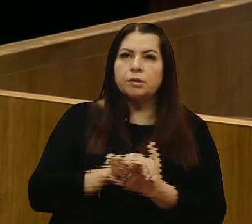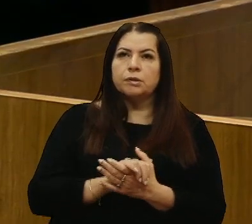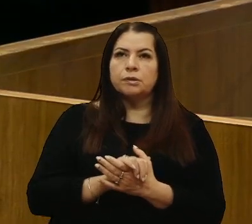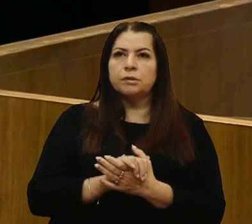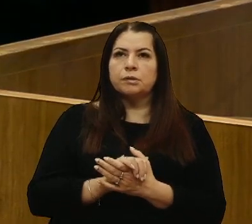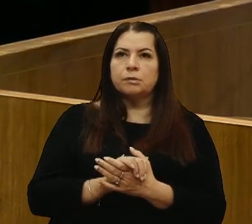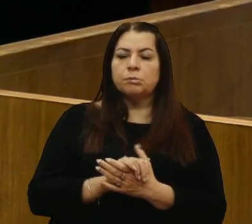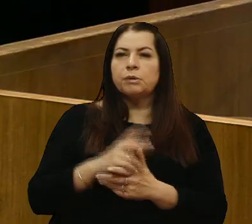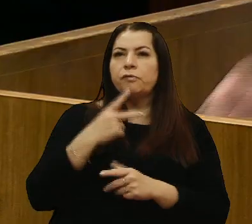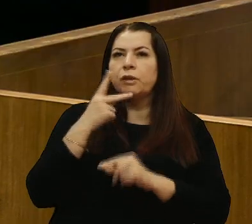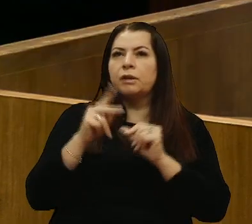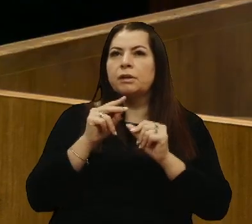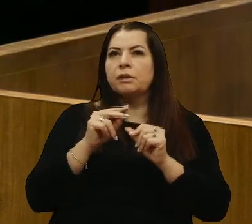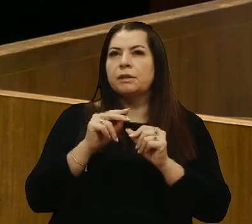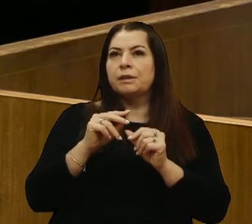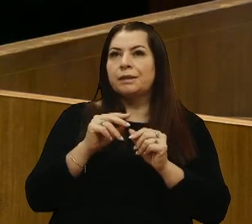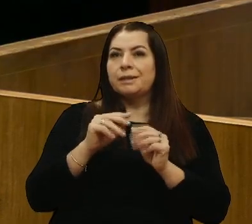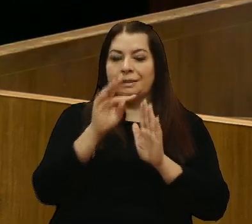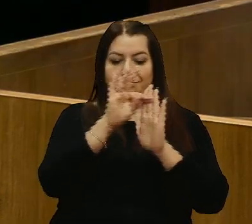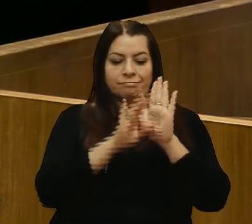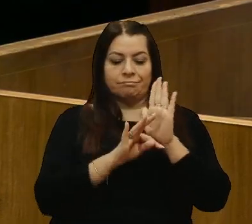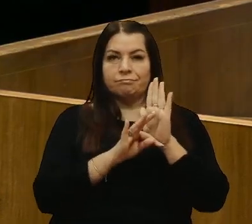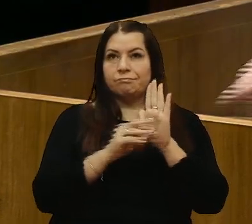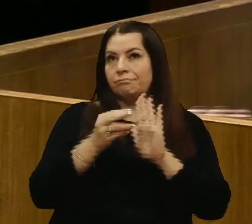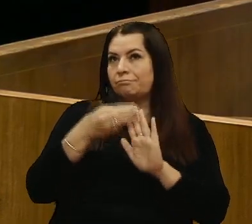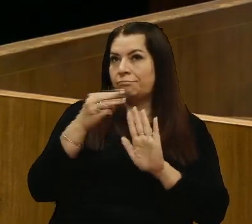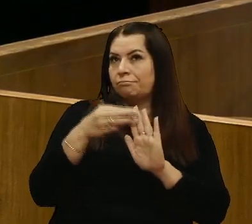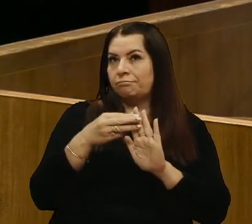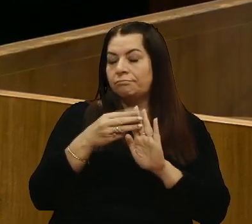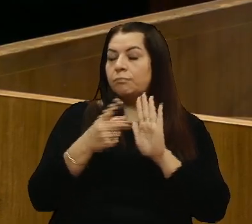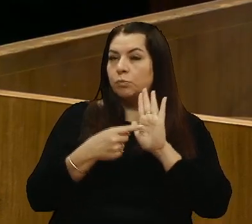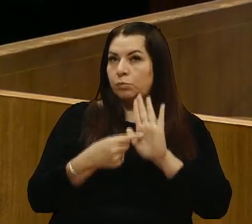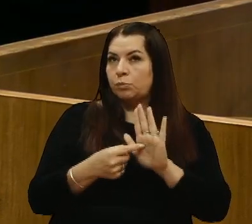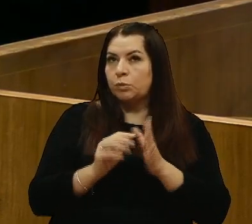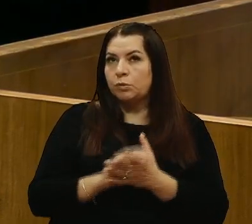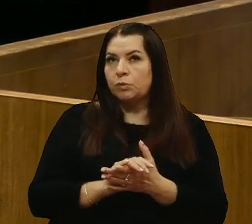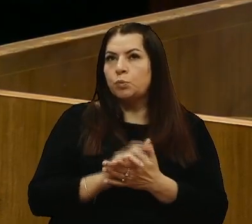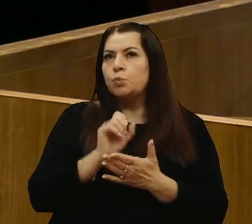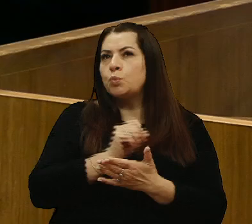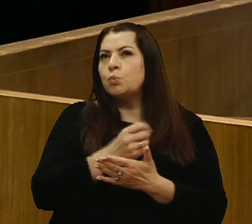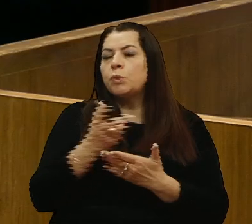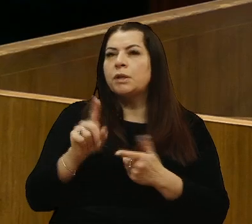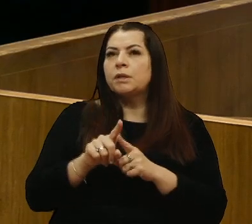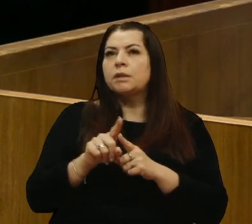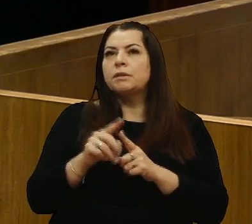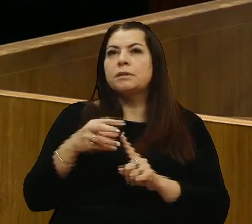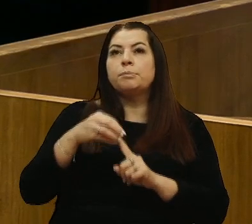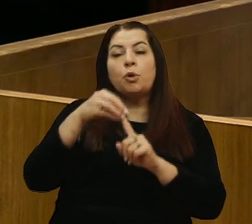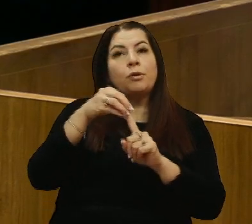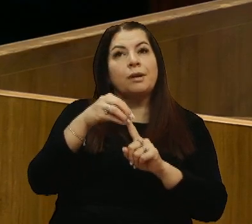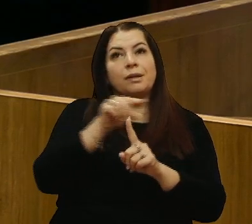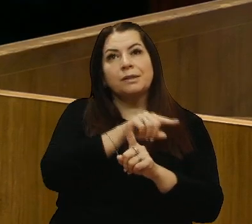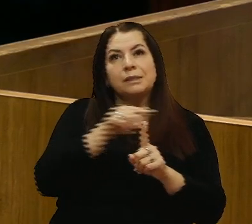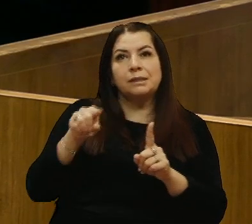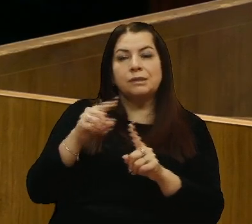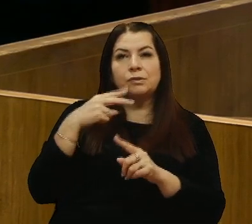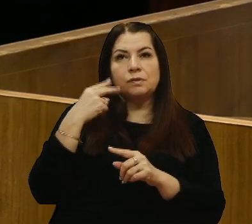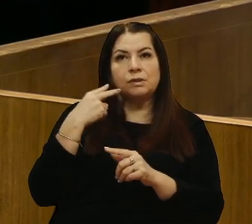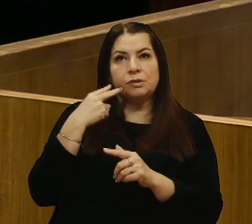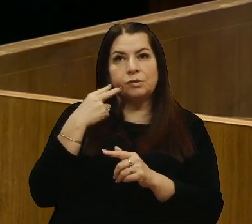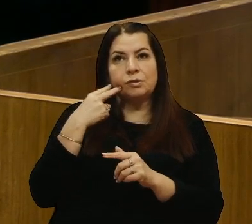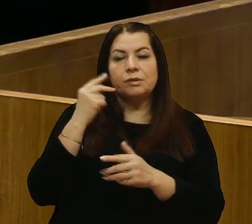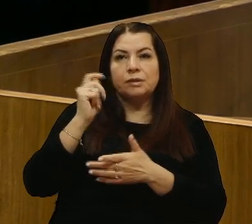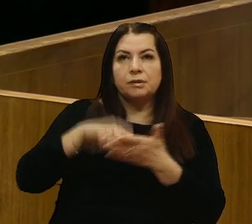para tratar o teor dessa moção demonstra quais são as prioridades dos vereadores